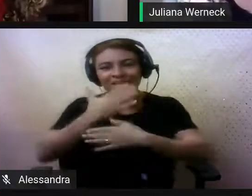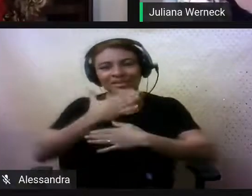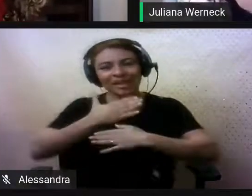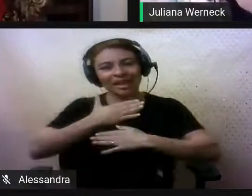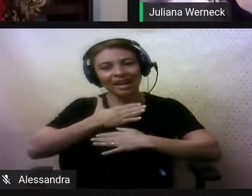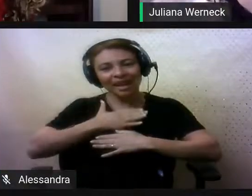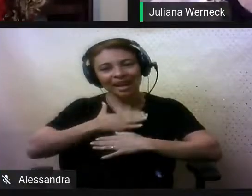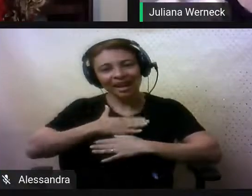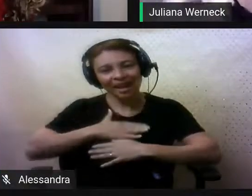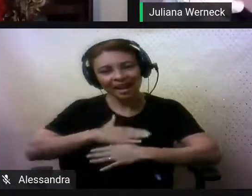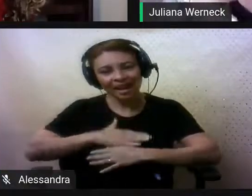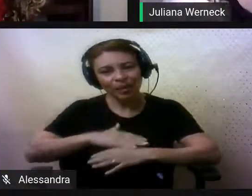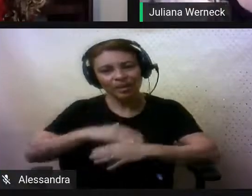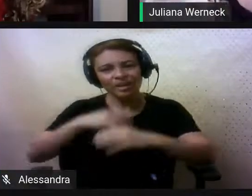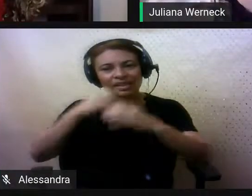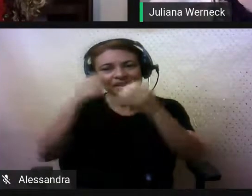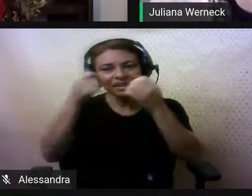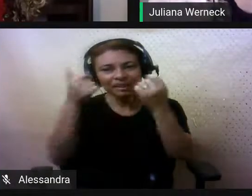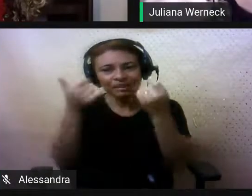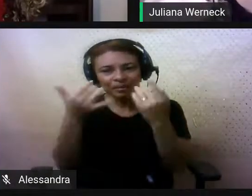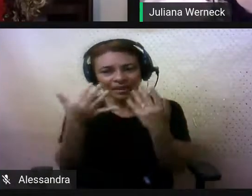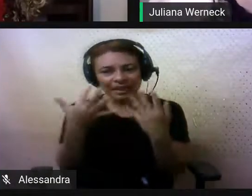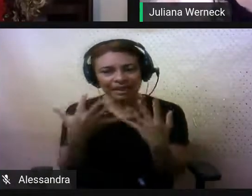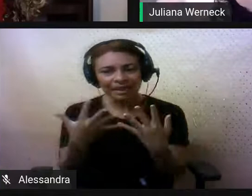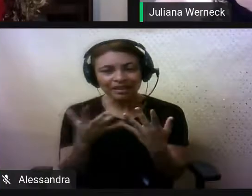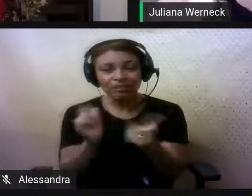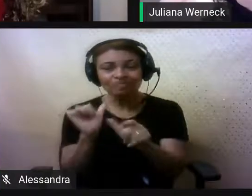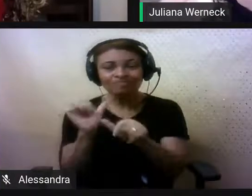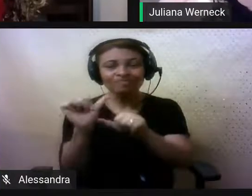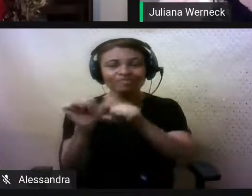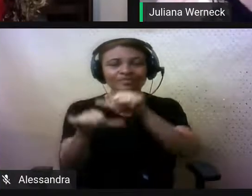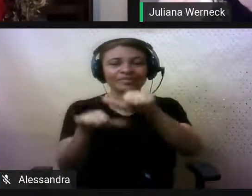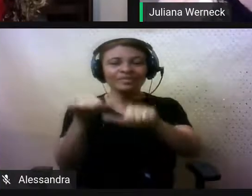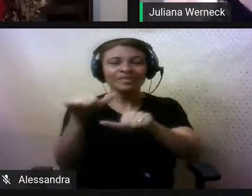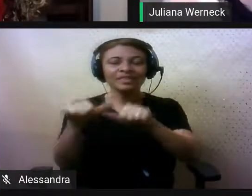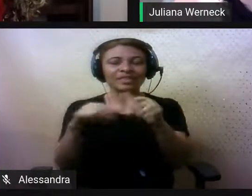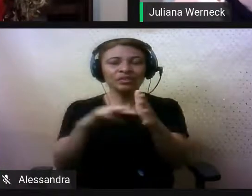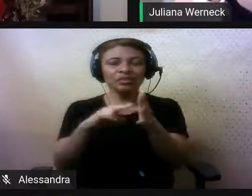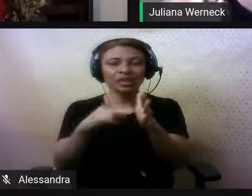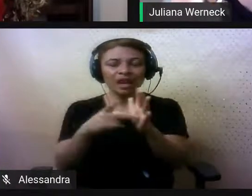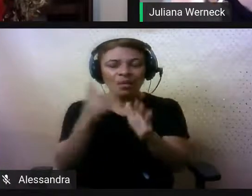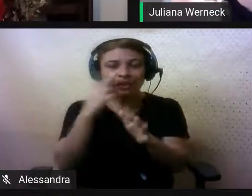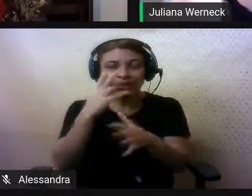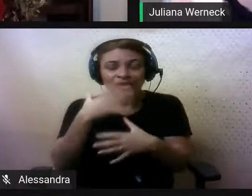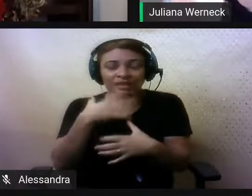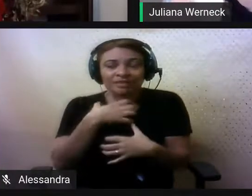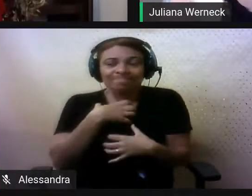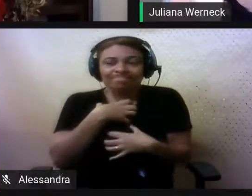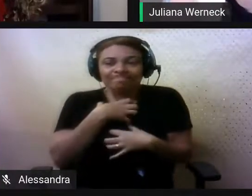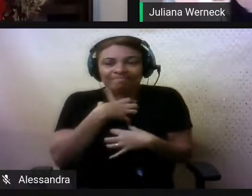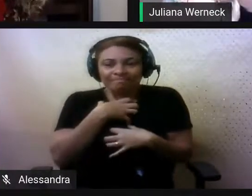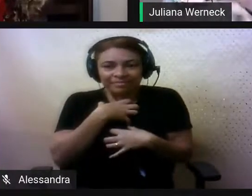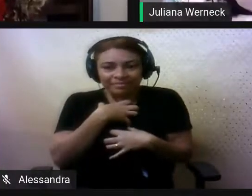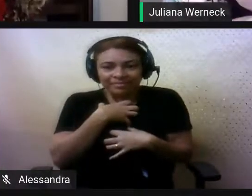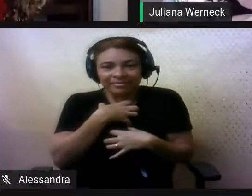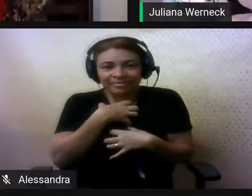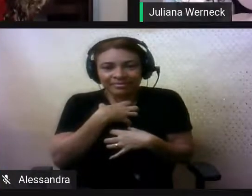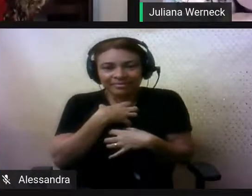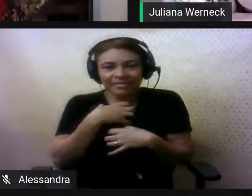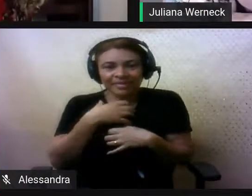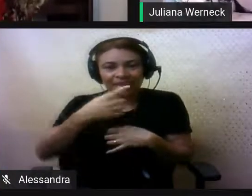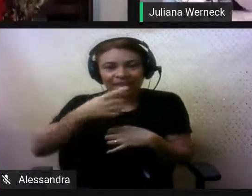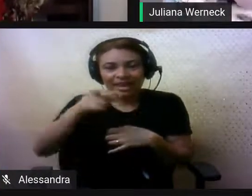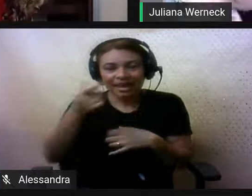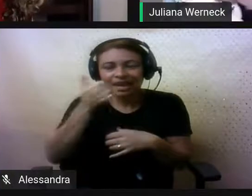e trazendo a coisa do ressignificado, ela é uma história impactante, né? E a gente que também, eu